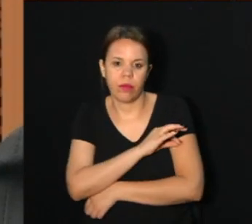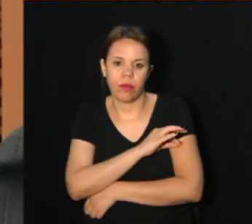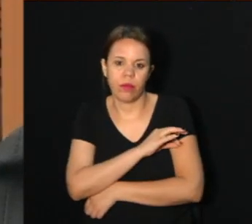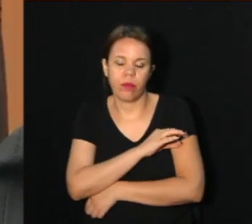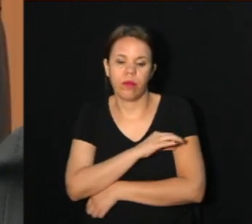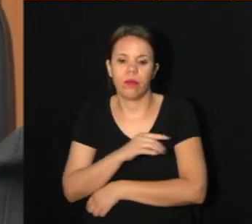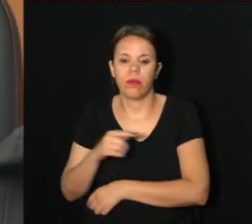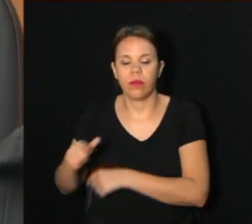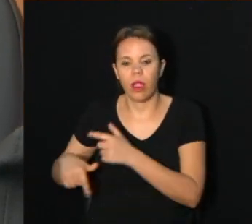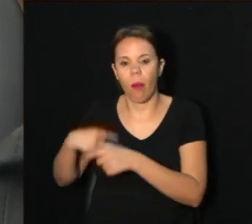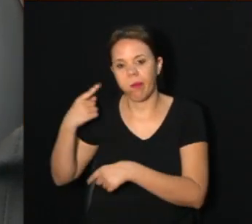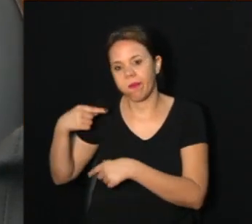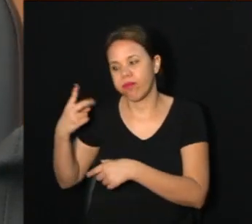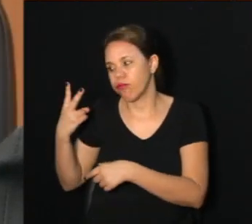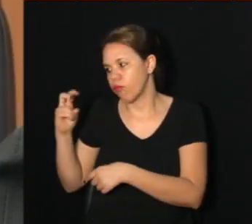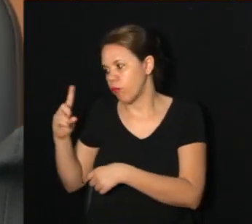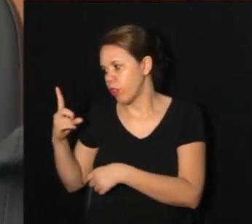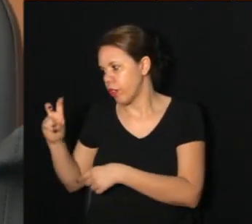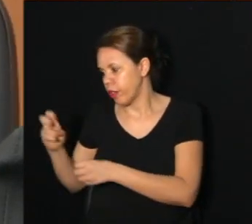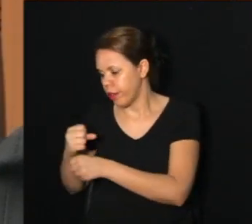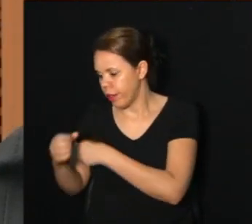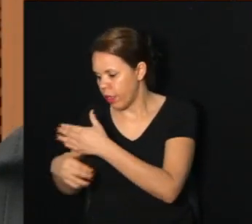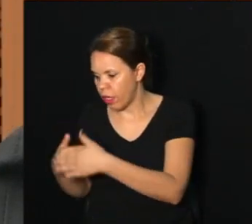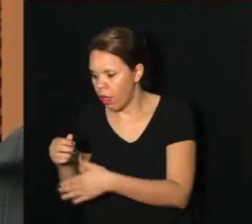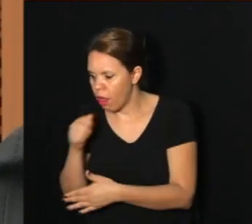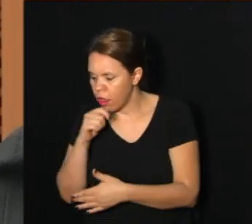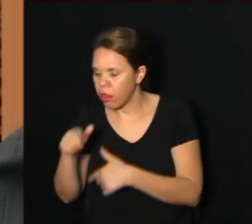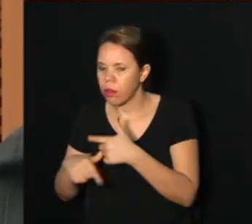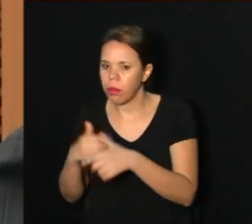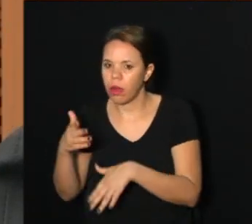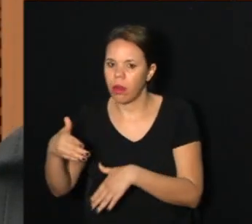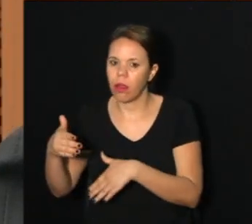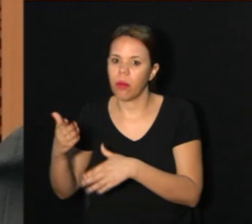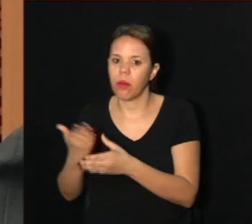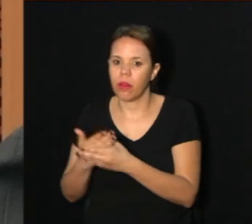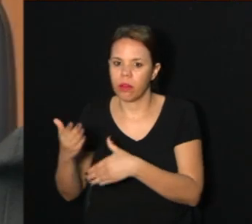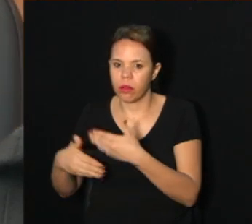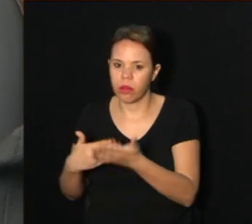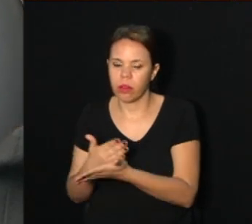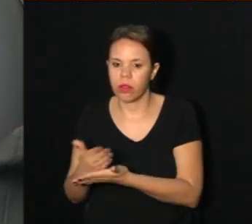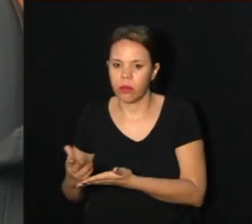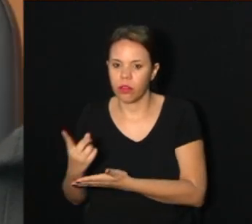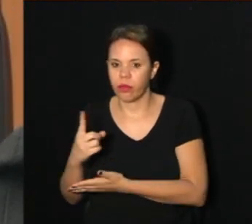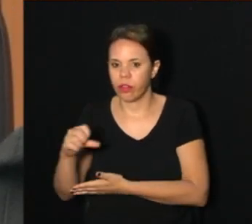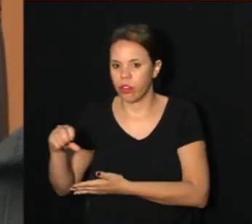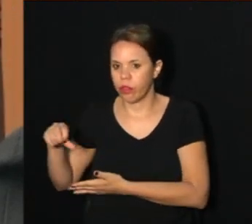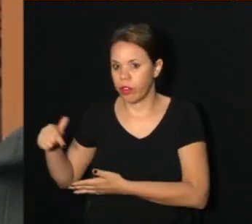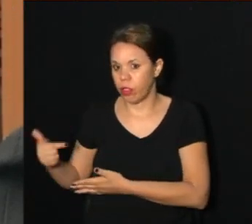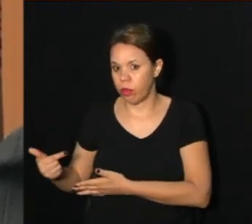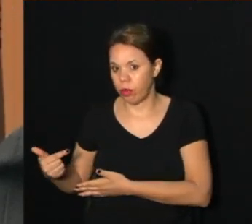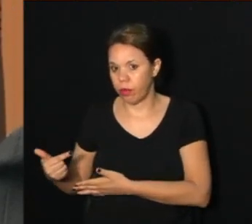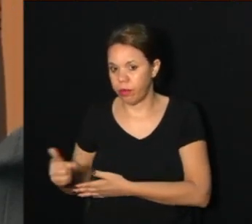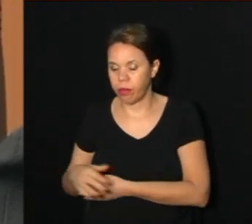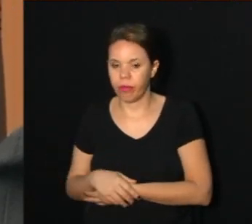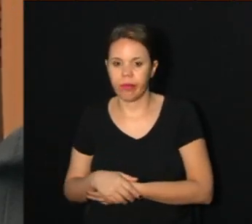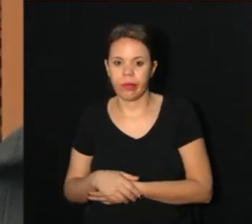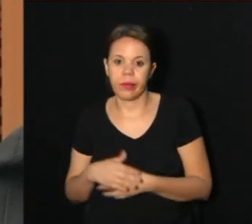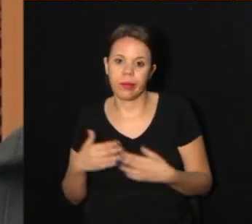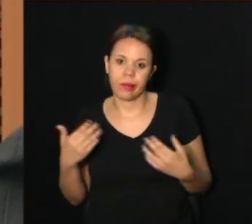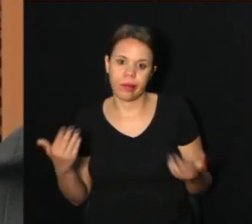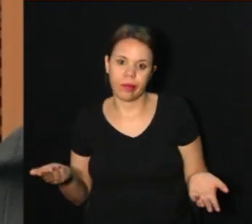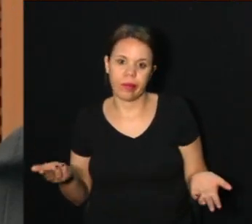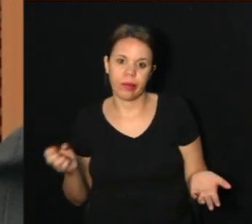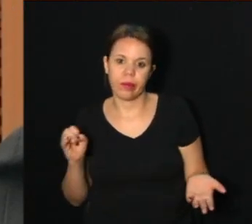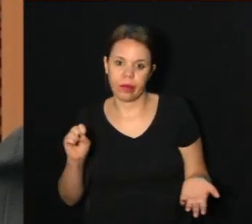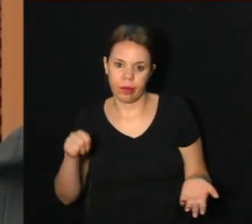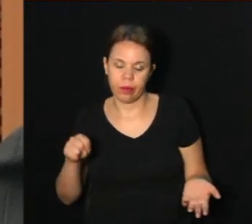procurador desde 2015, e eu ainda atuo em processos que se iniciaram em 1992. Então,